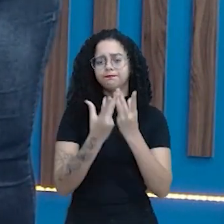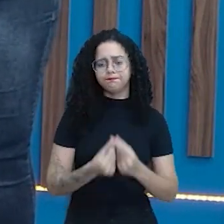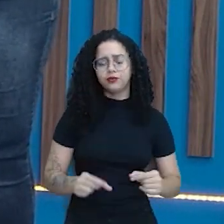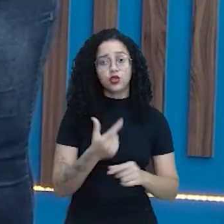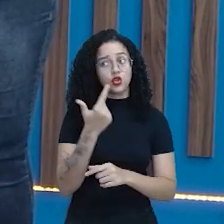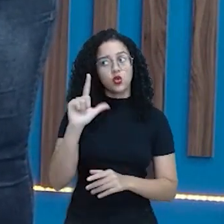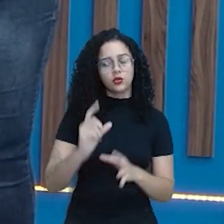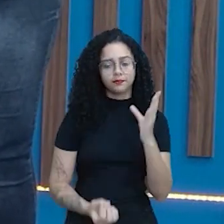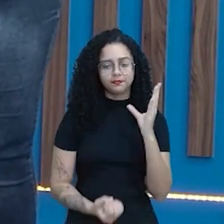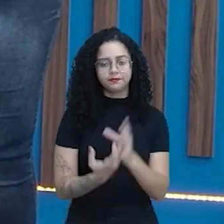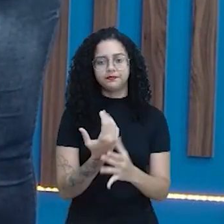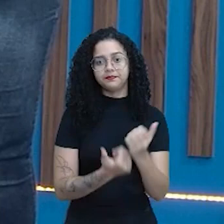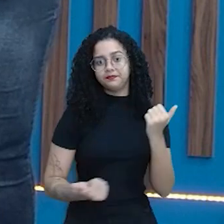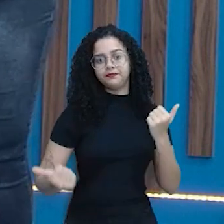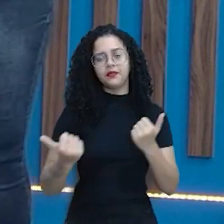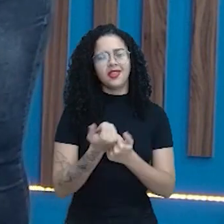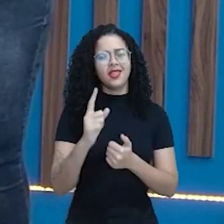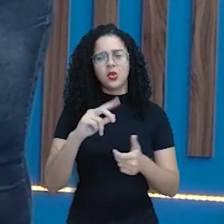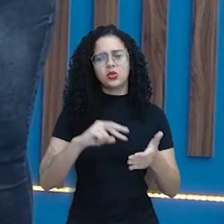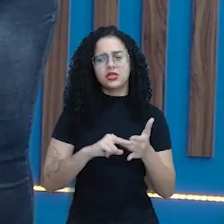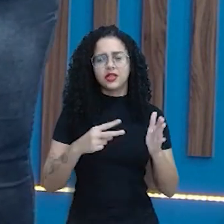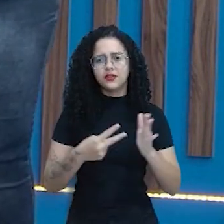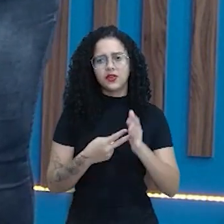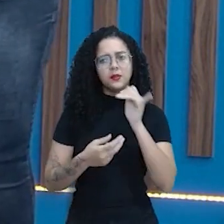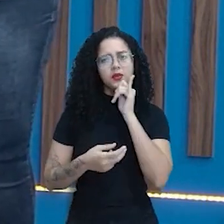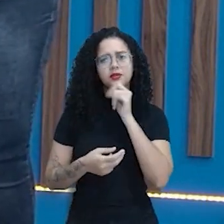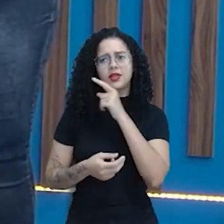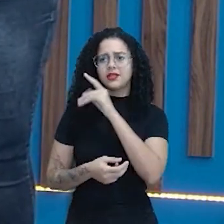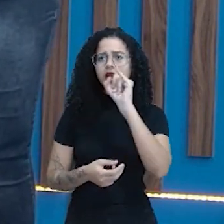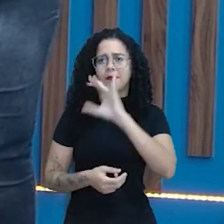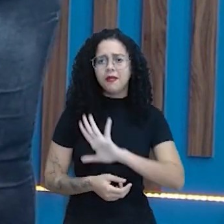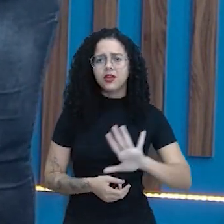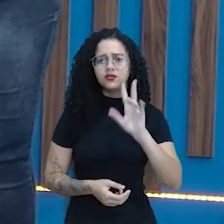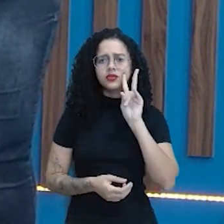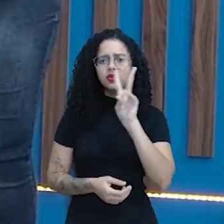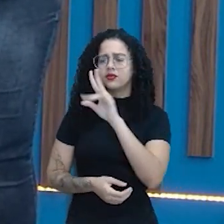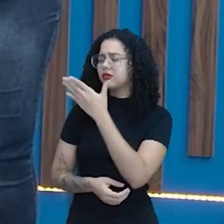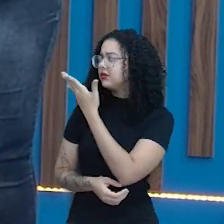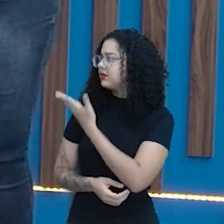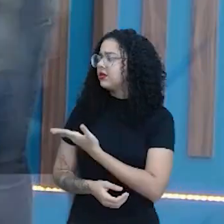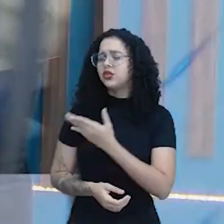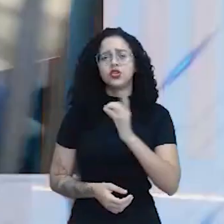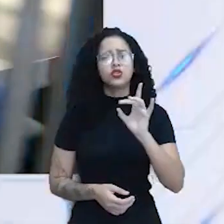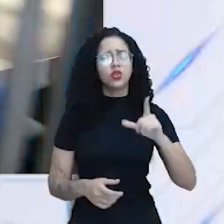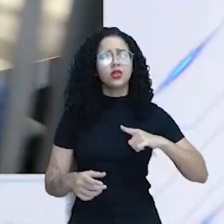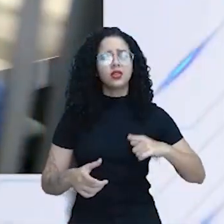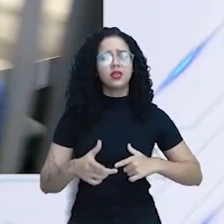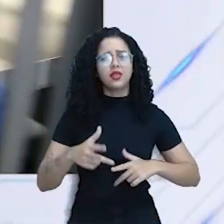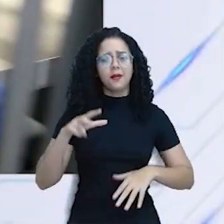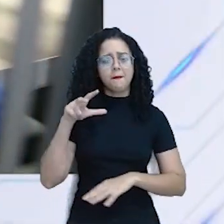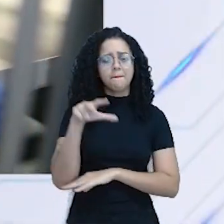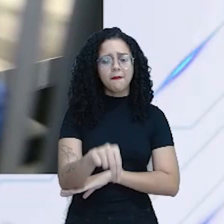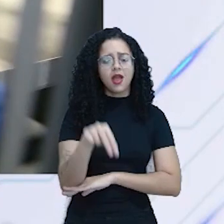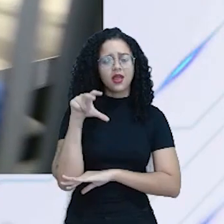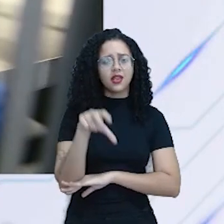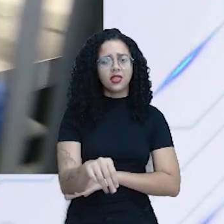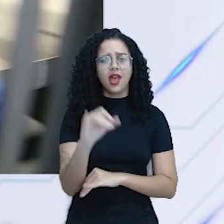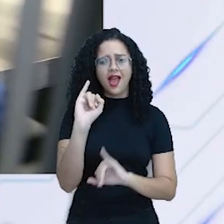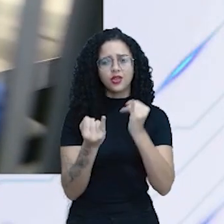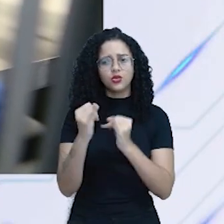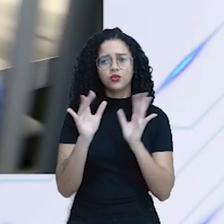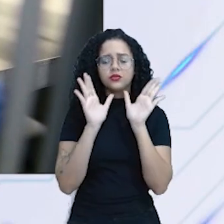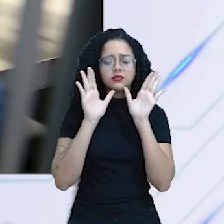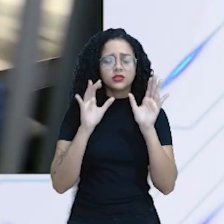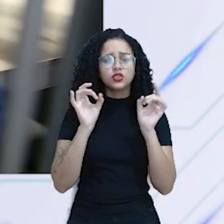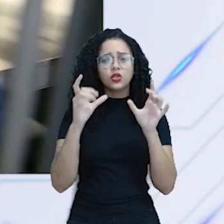vão surgindo, mas não quer dizer que, por exemplo, nessa imagem que vocês estão vendo aí, só tem máquina, né? Tem uma indústria aí só com máquina, mas